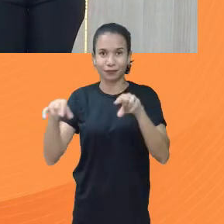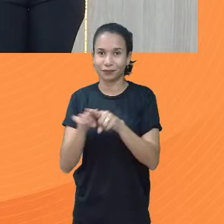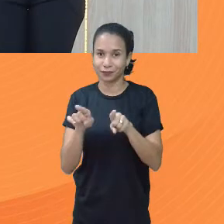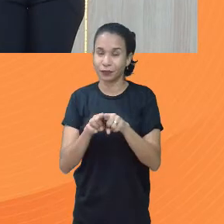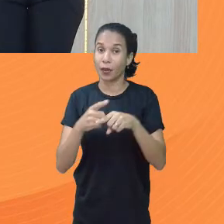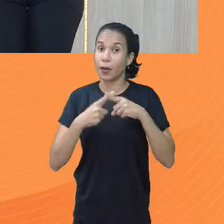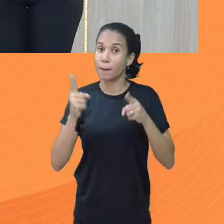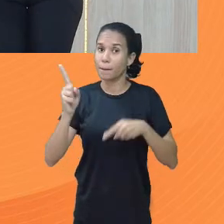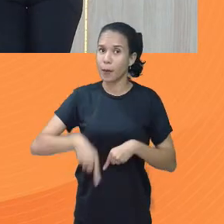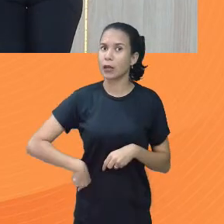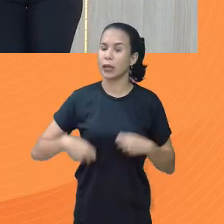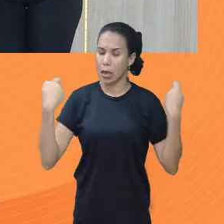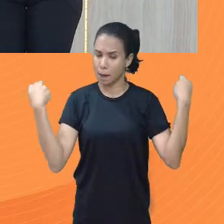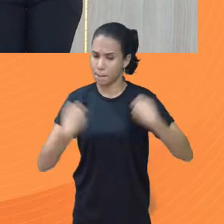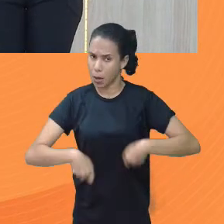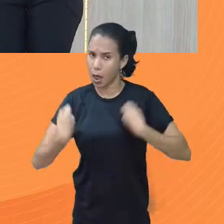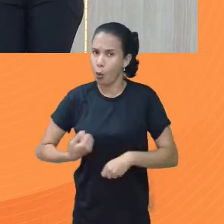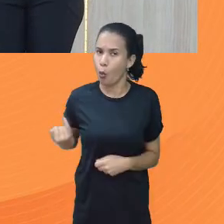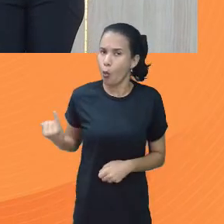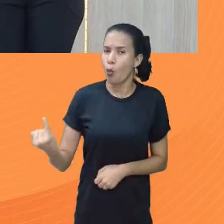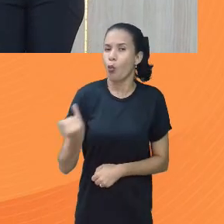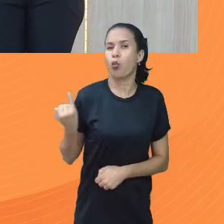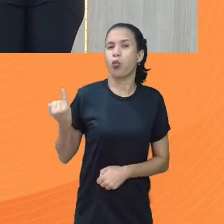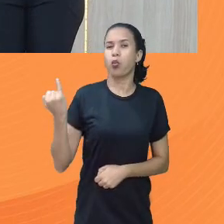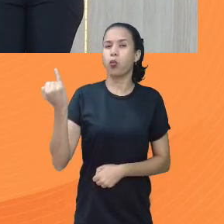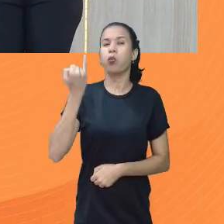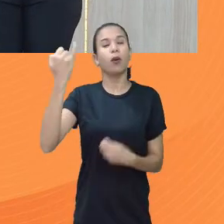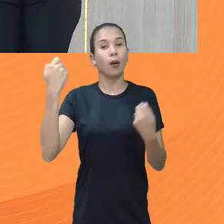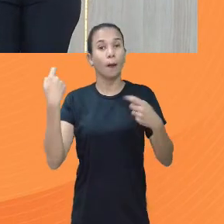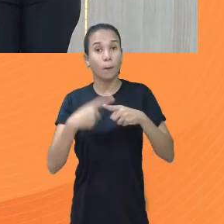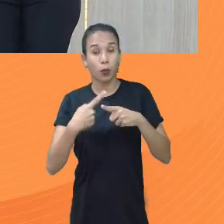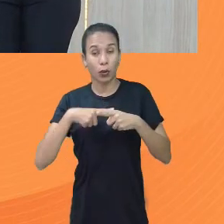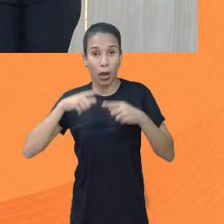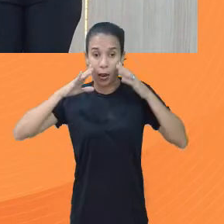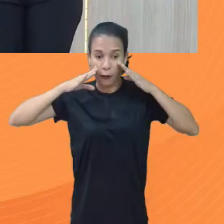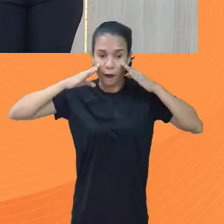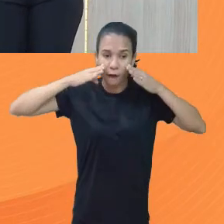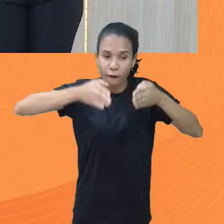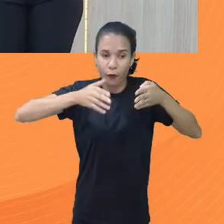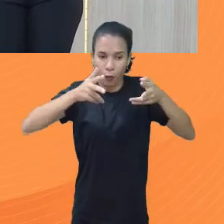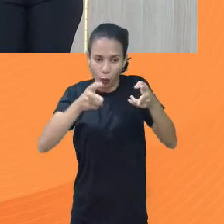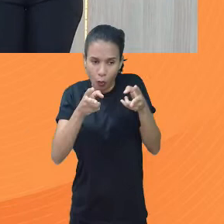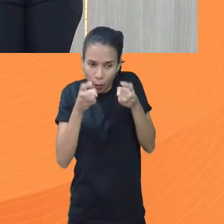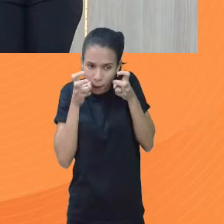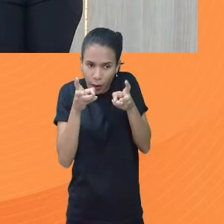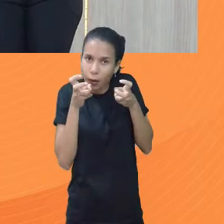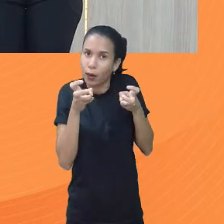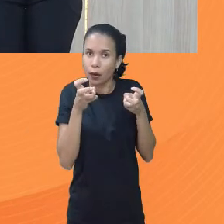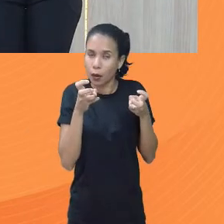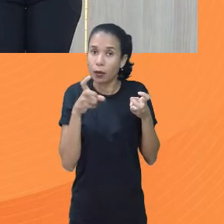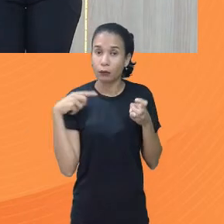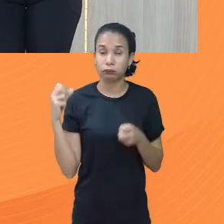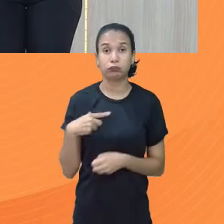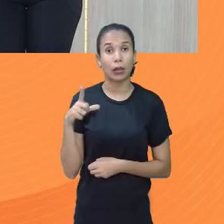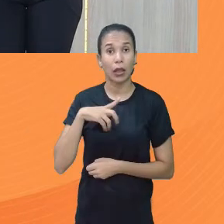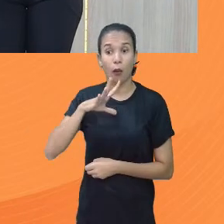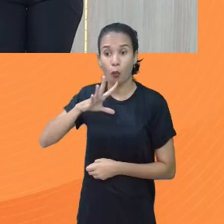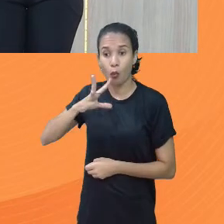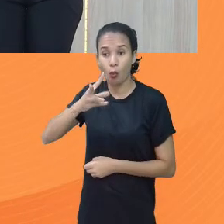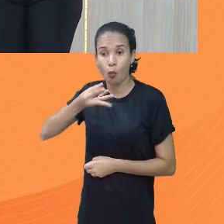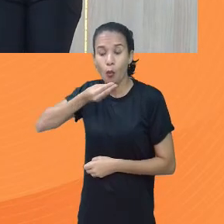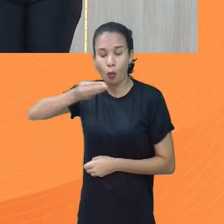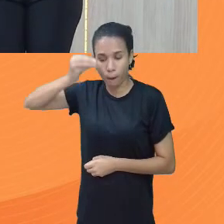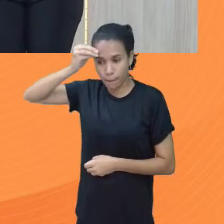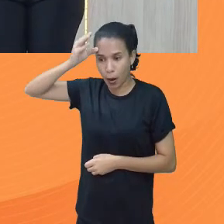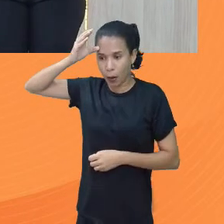é um aspecto indispensável, porque a gente sabe que a partir da concentração e da percepção, muitos conhecimentos se